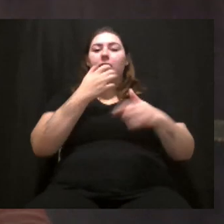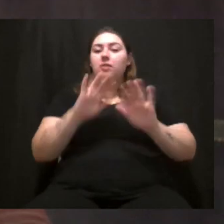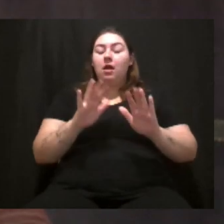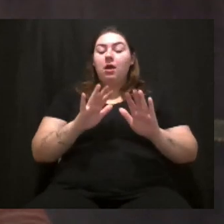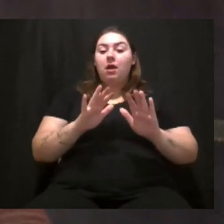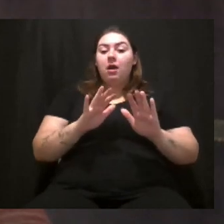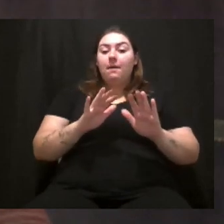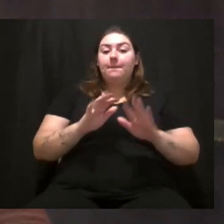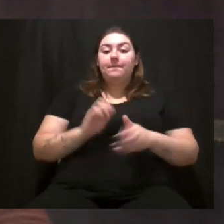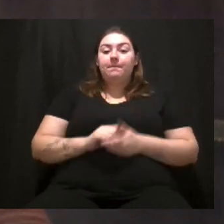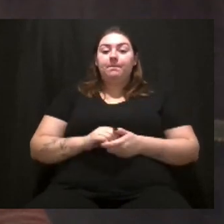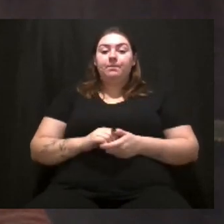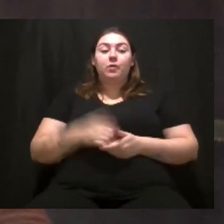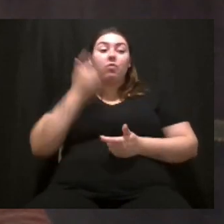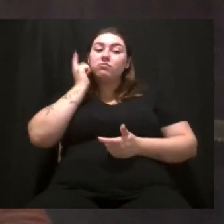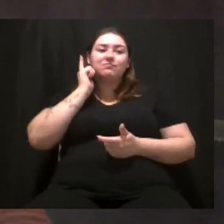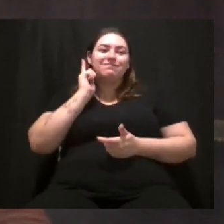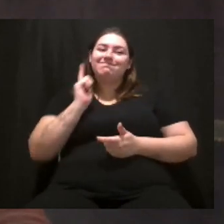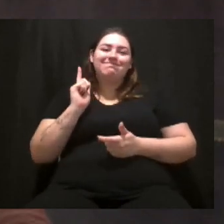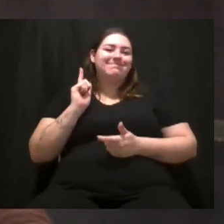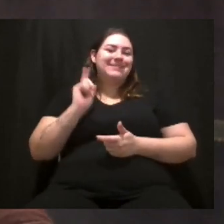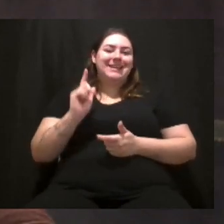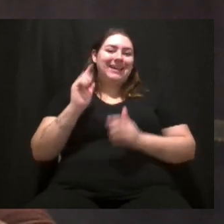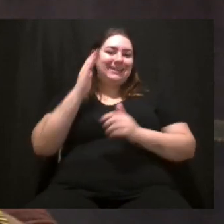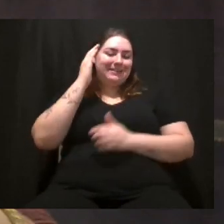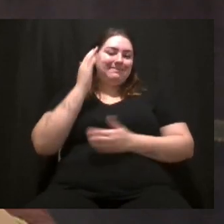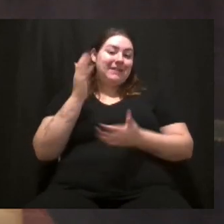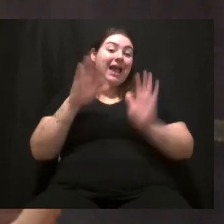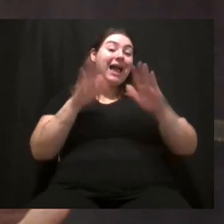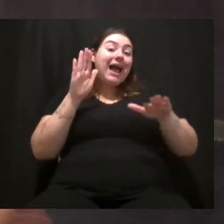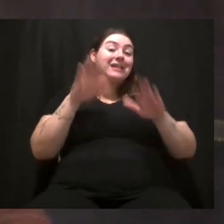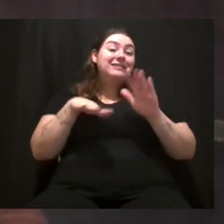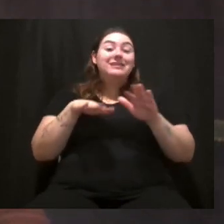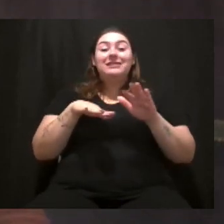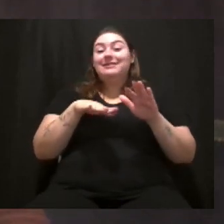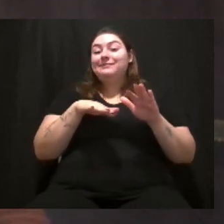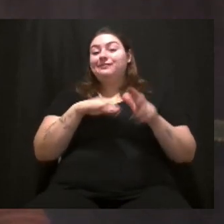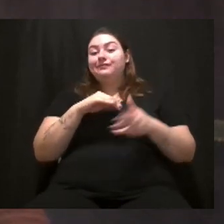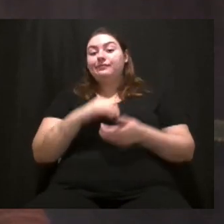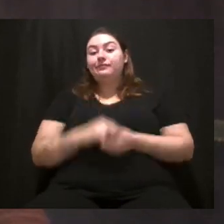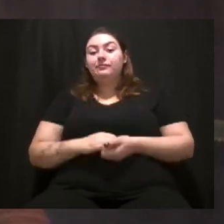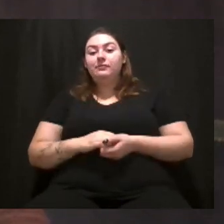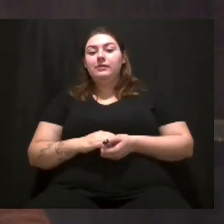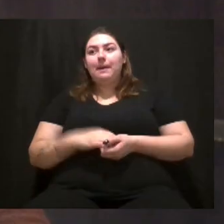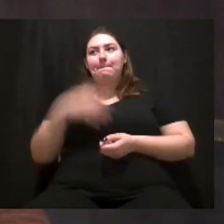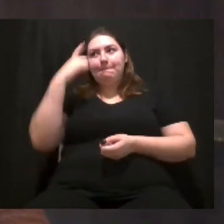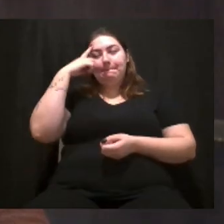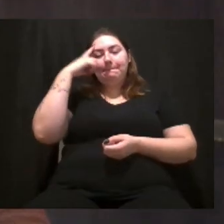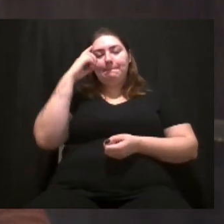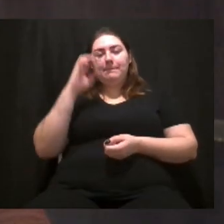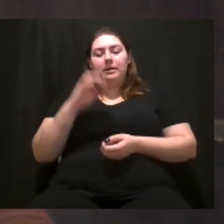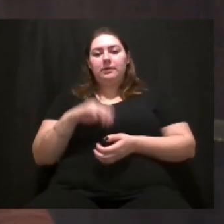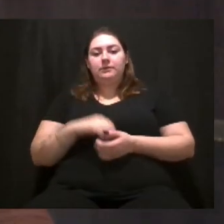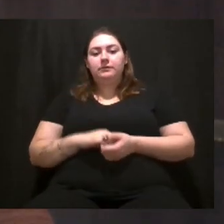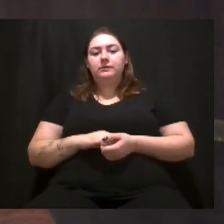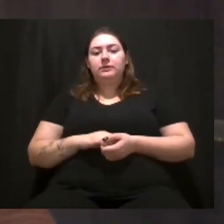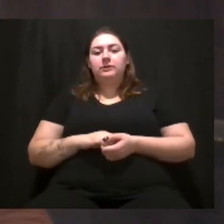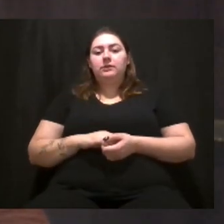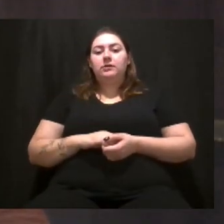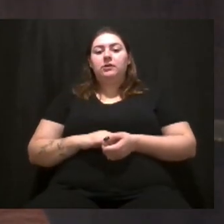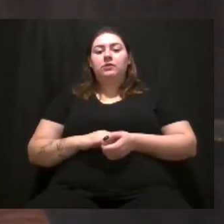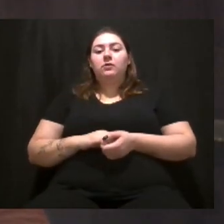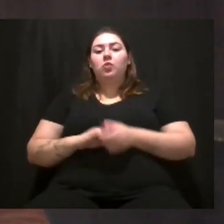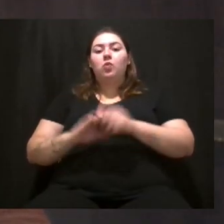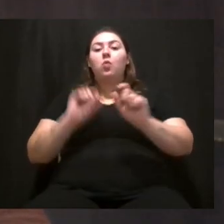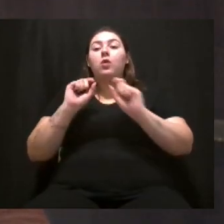tá? A gente acaba tendo essa questão de sempre pensar em o que vai trazer mais bagagem